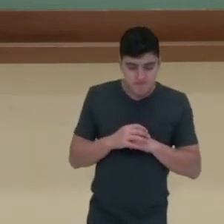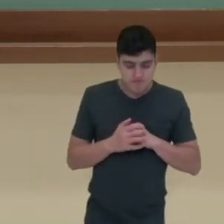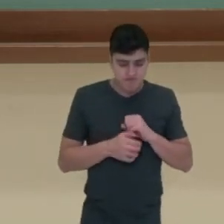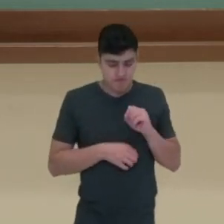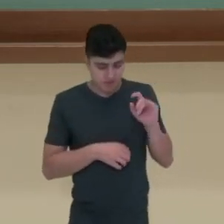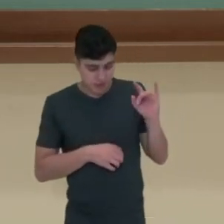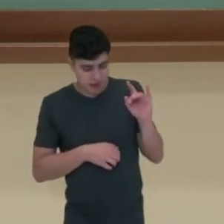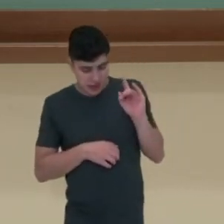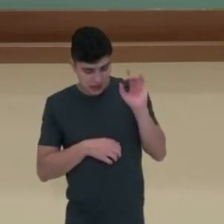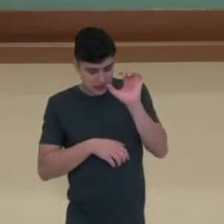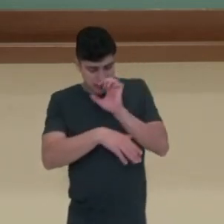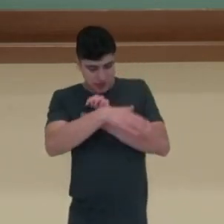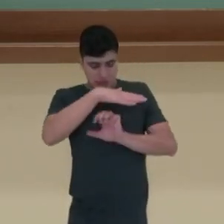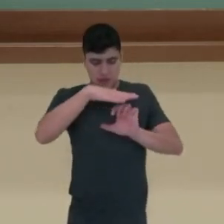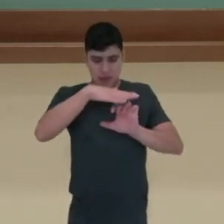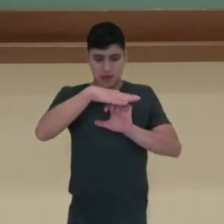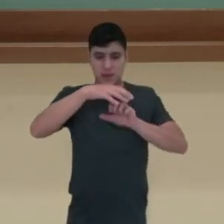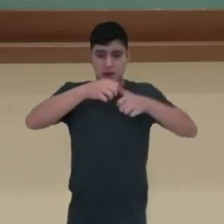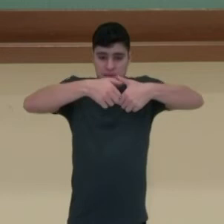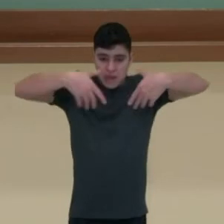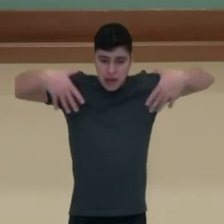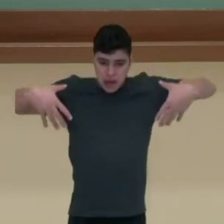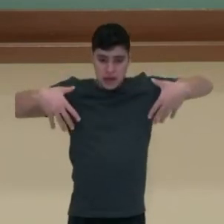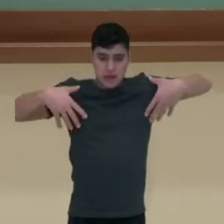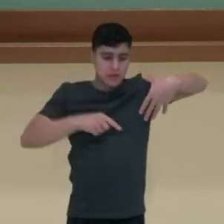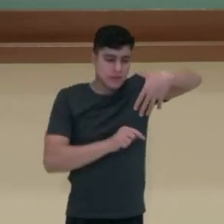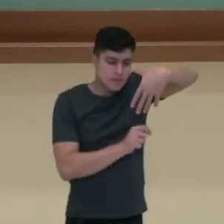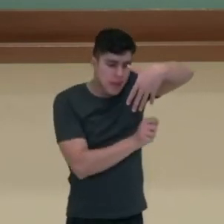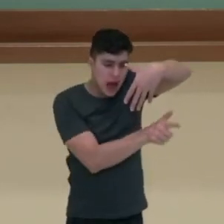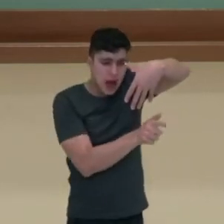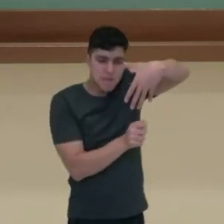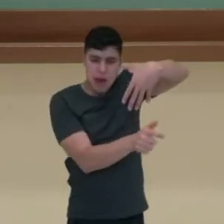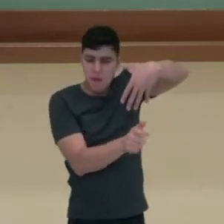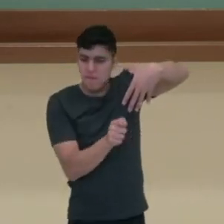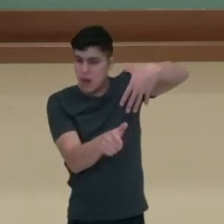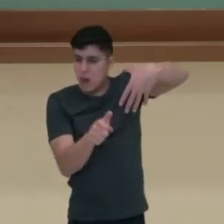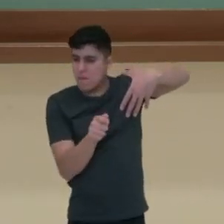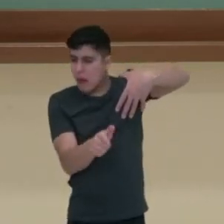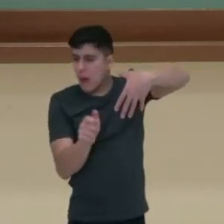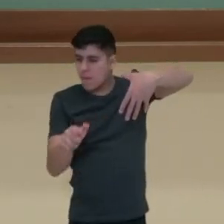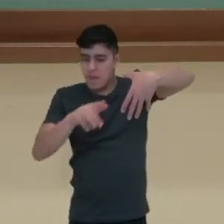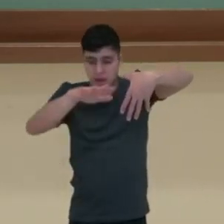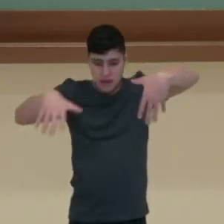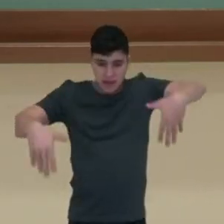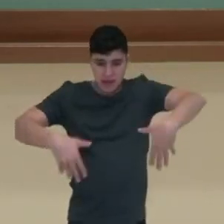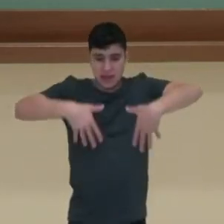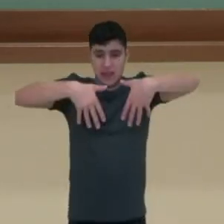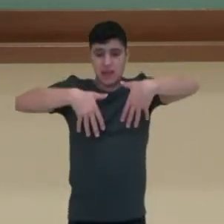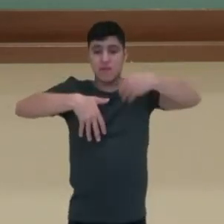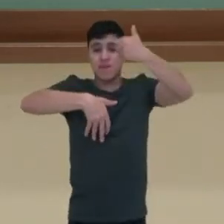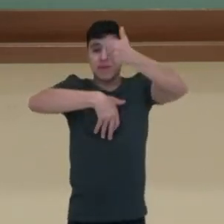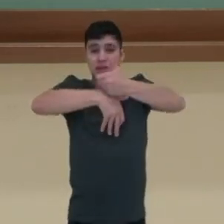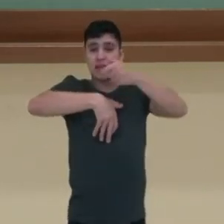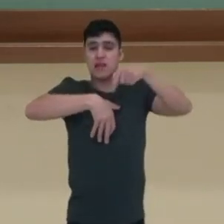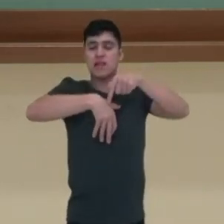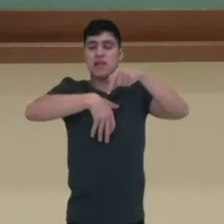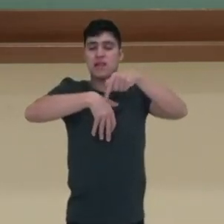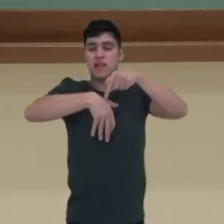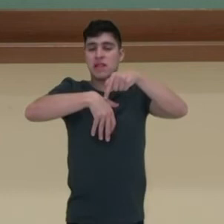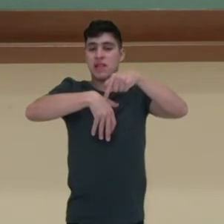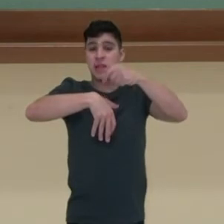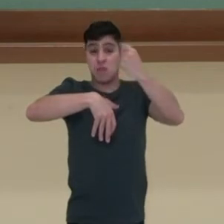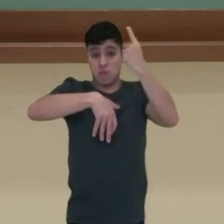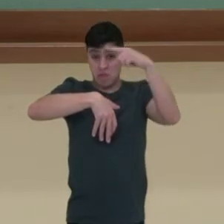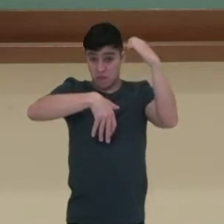verdade, várias outras empresas dos mais variados ramos. E ela se tornou